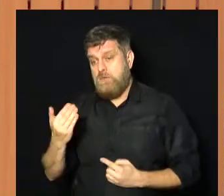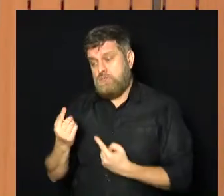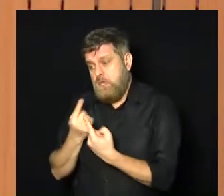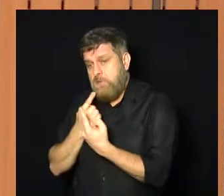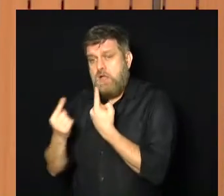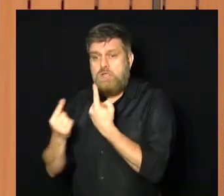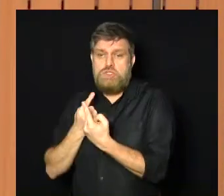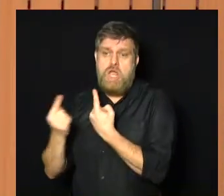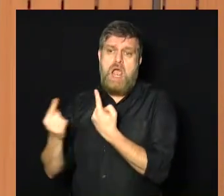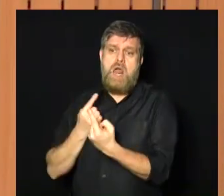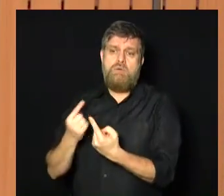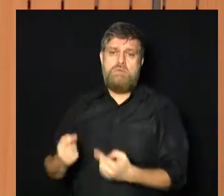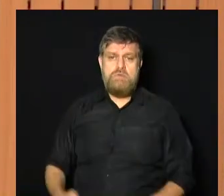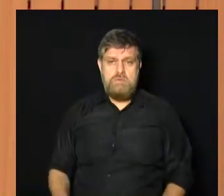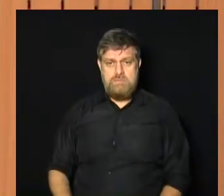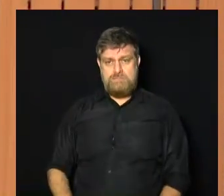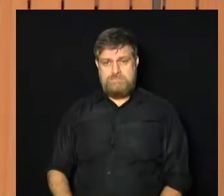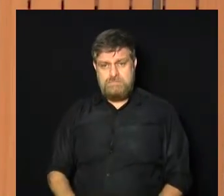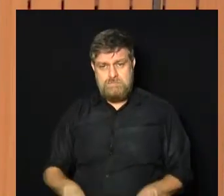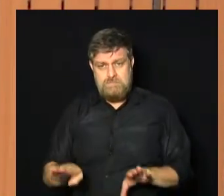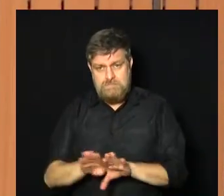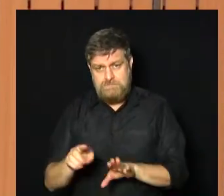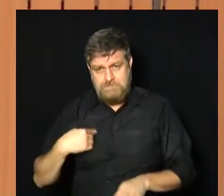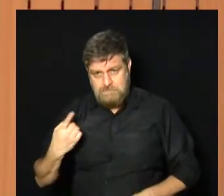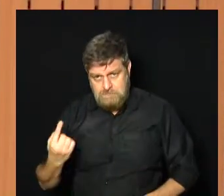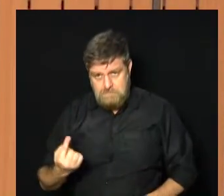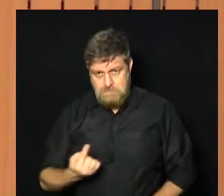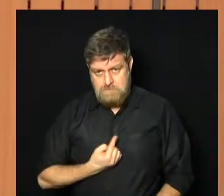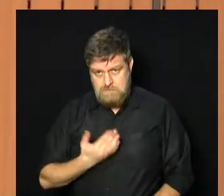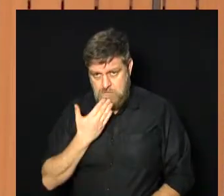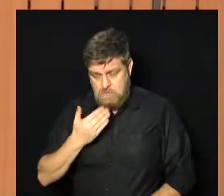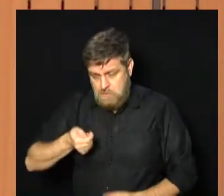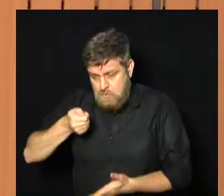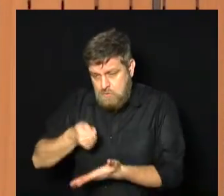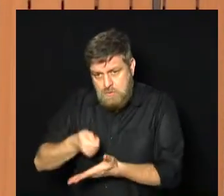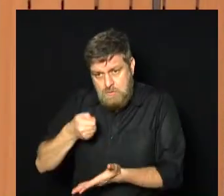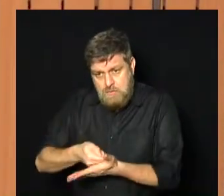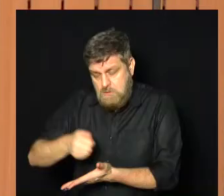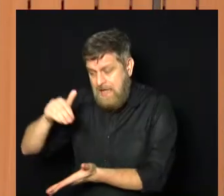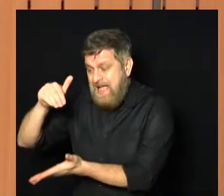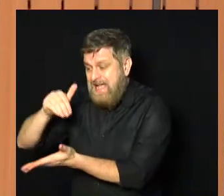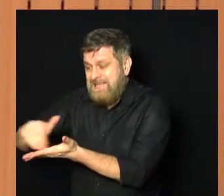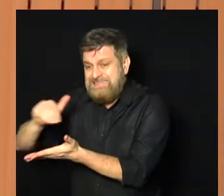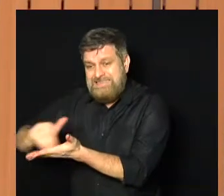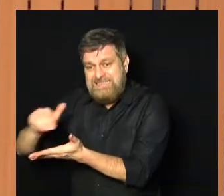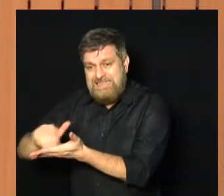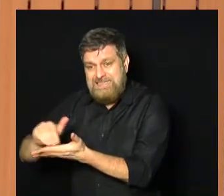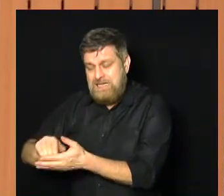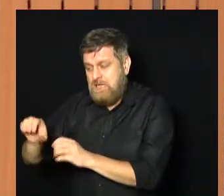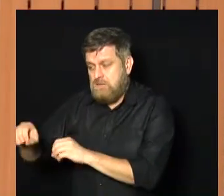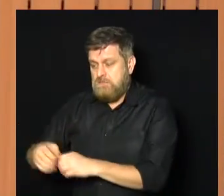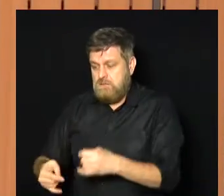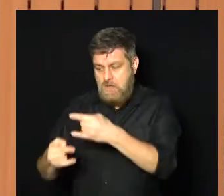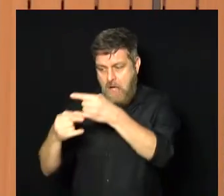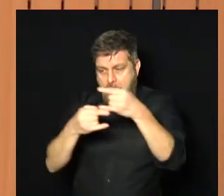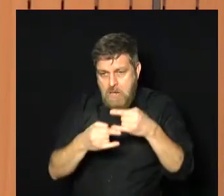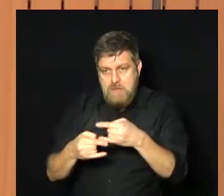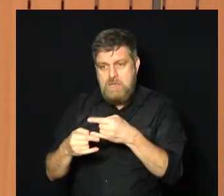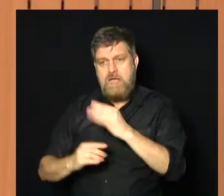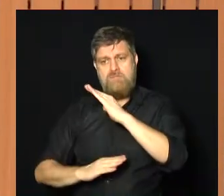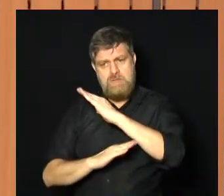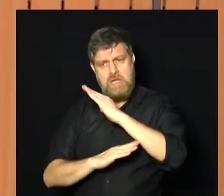além disso, também vamos incorporar ao pedido de convocação esse tema também para que a secretária possa vir à